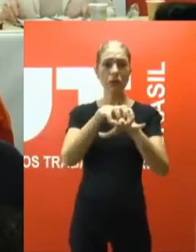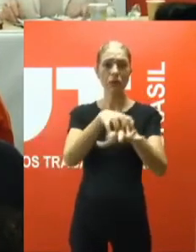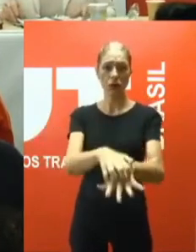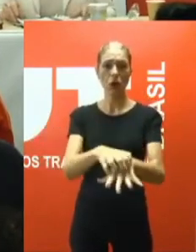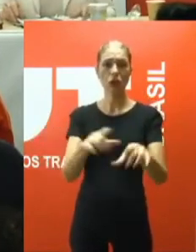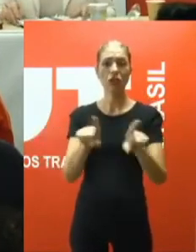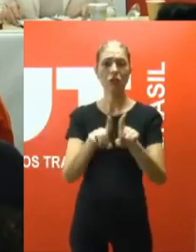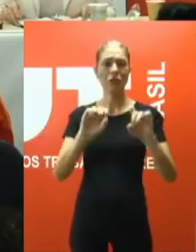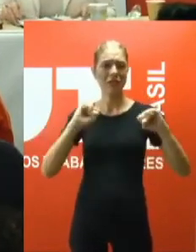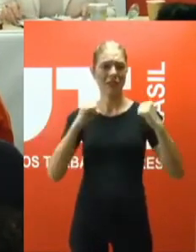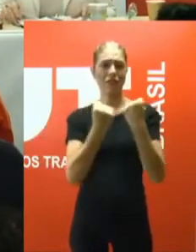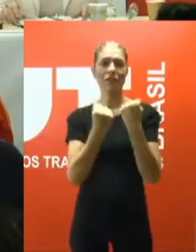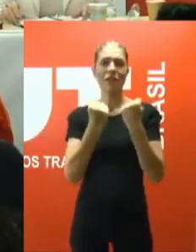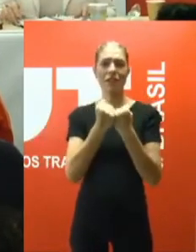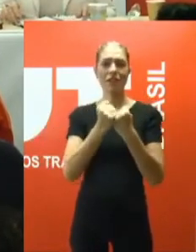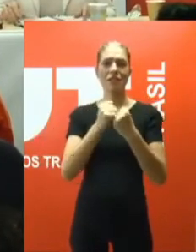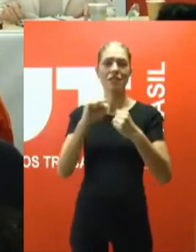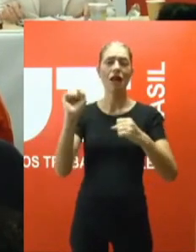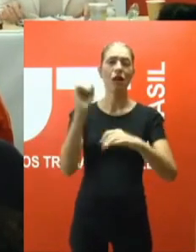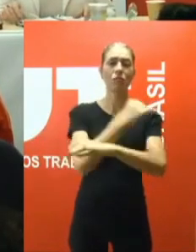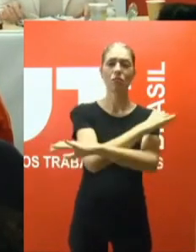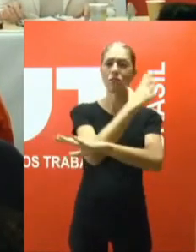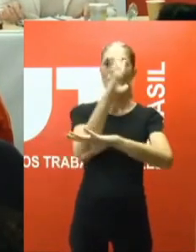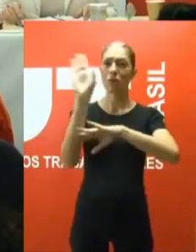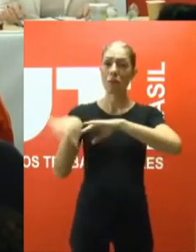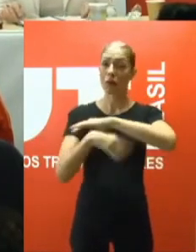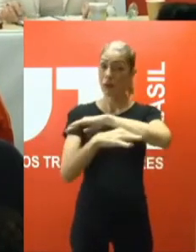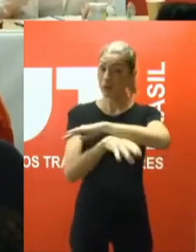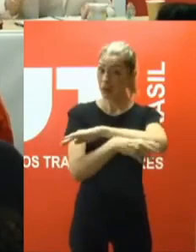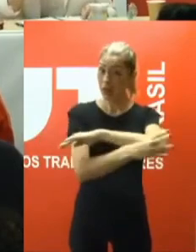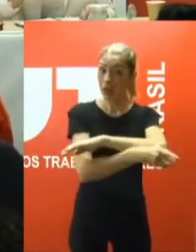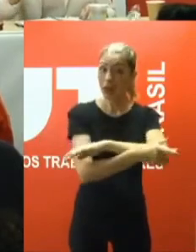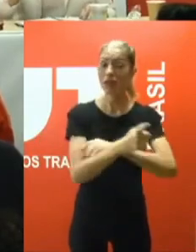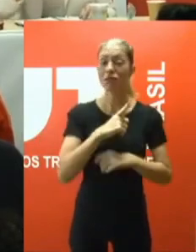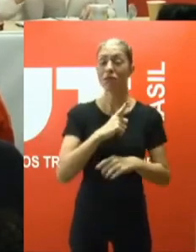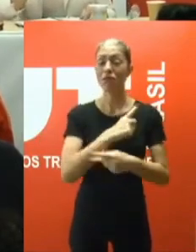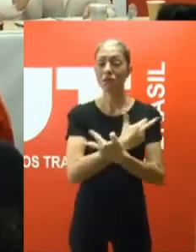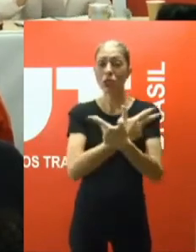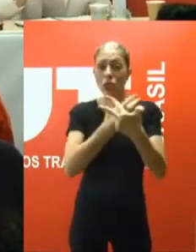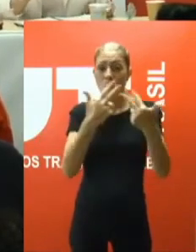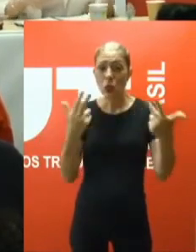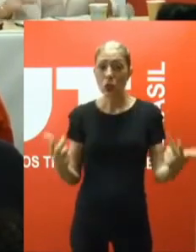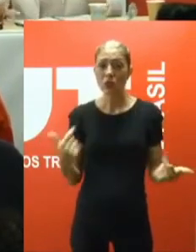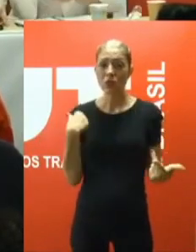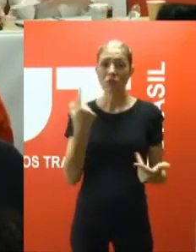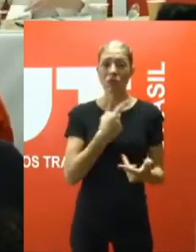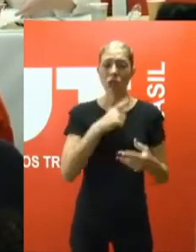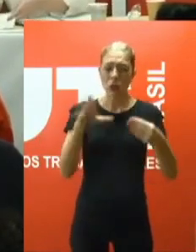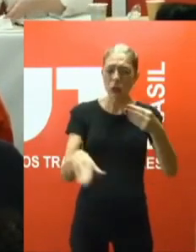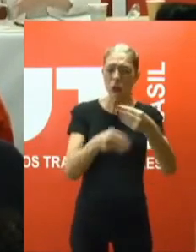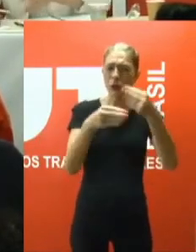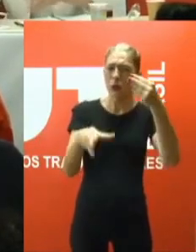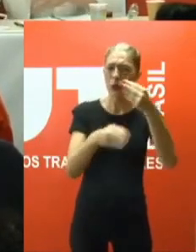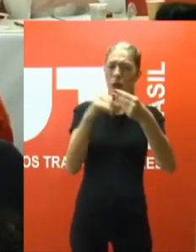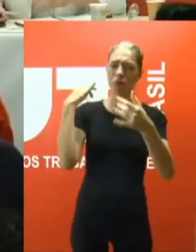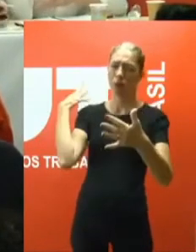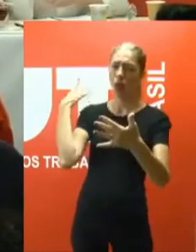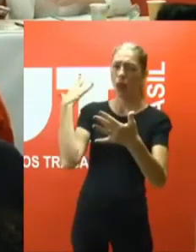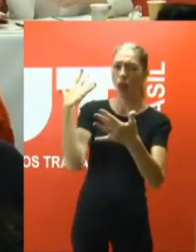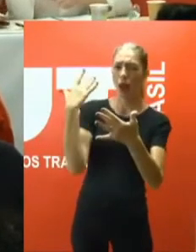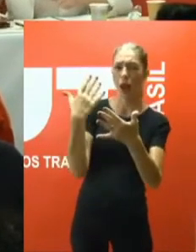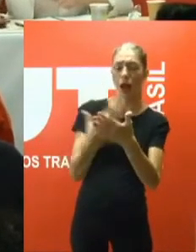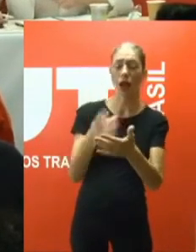do meio ambiente. São questões que nós viemos acumulando ao longo desse período para que a gente